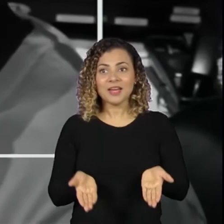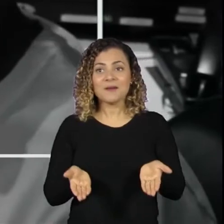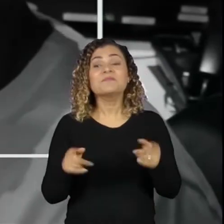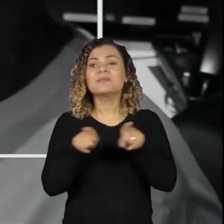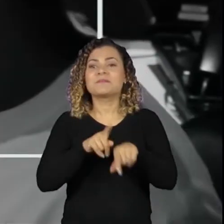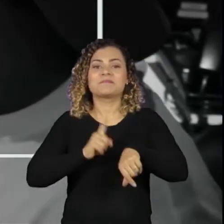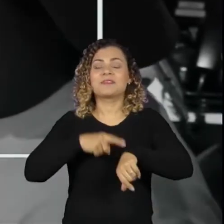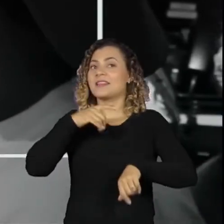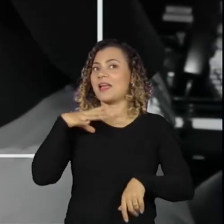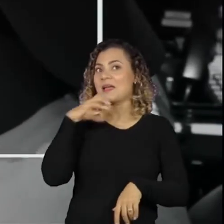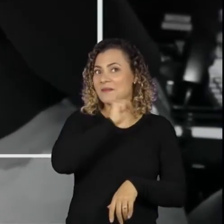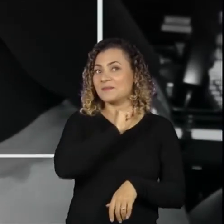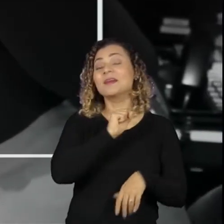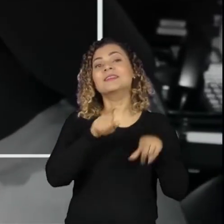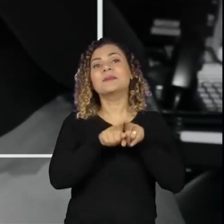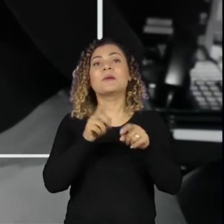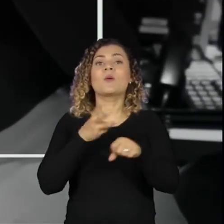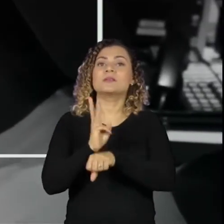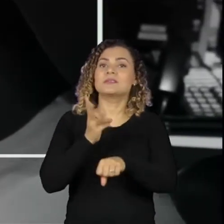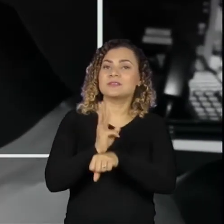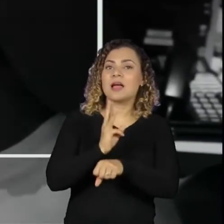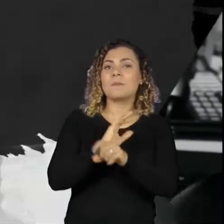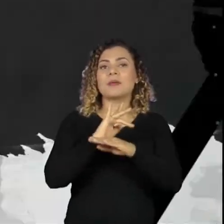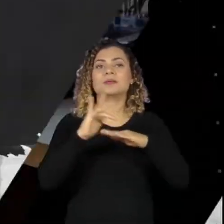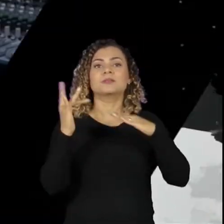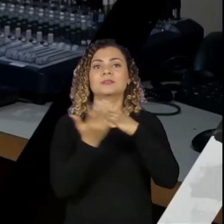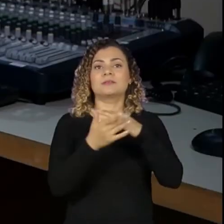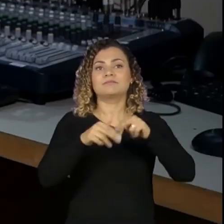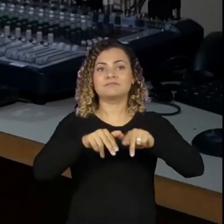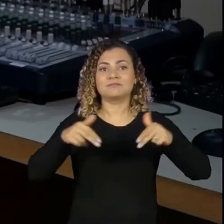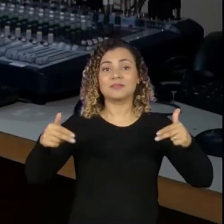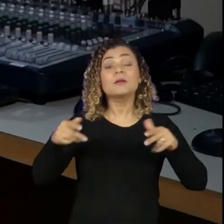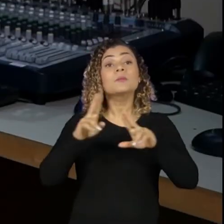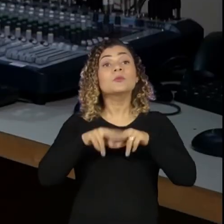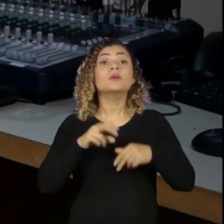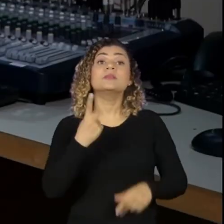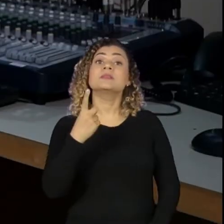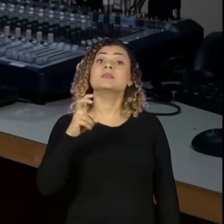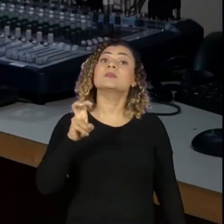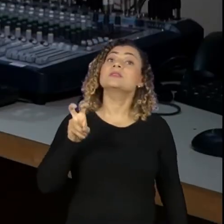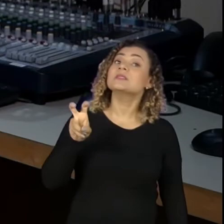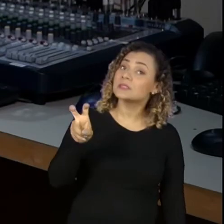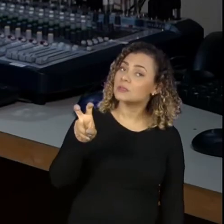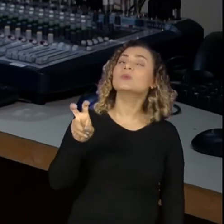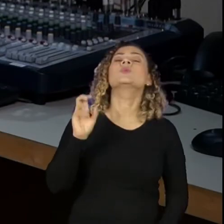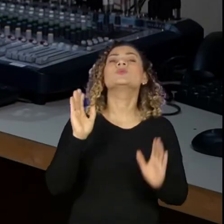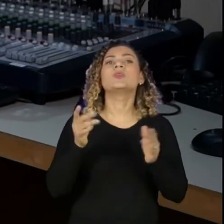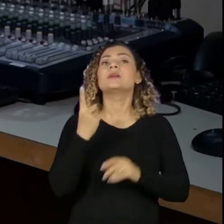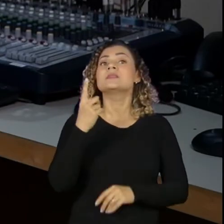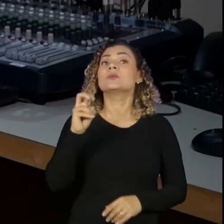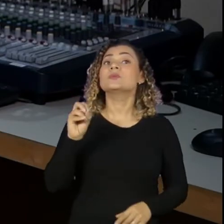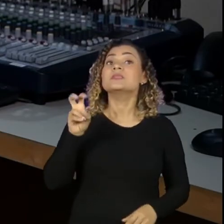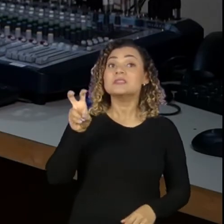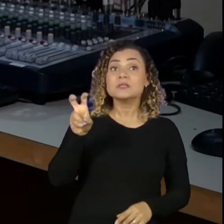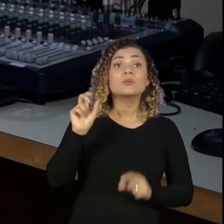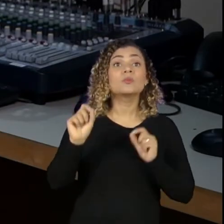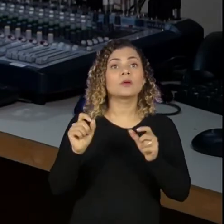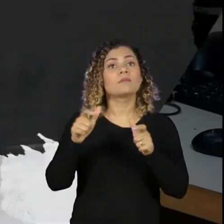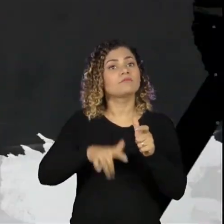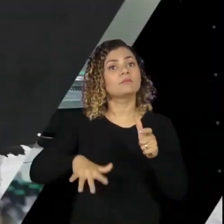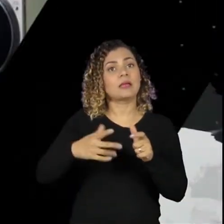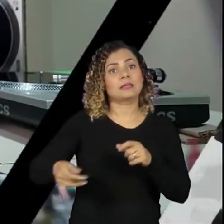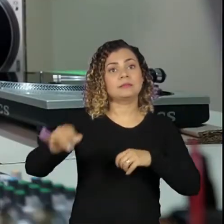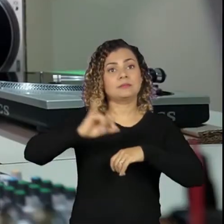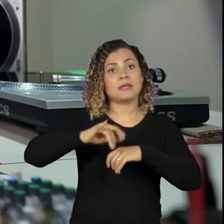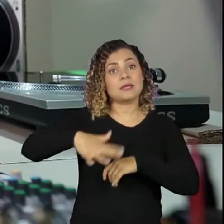o telefone. O ouvinte mandava carta ou telefone, né? Ou ele telefonava. Hoje em dia, com o lance da internet, não. É tudo muito